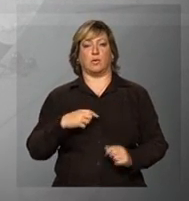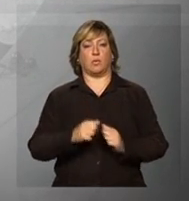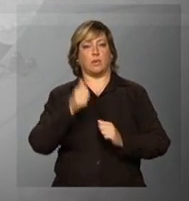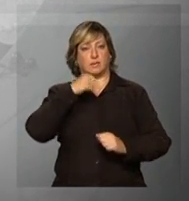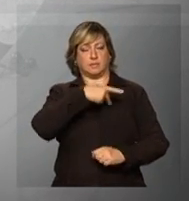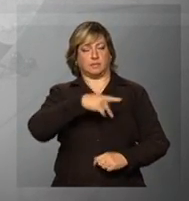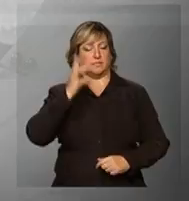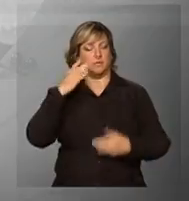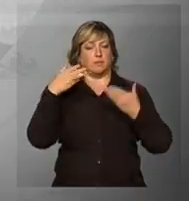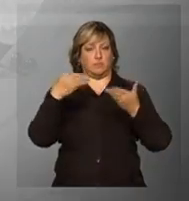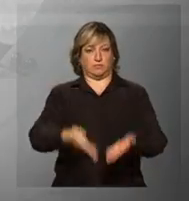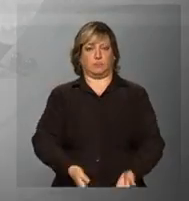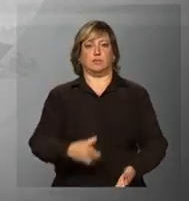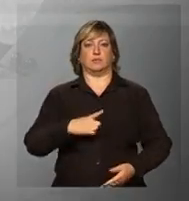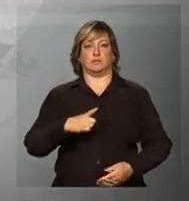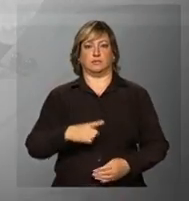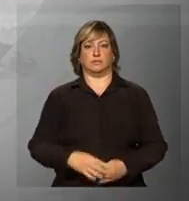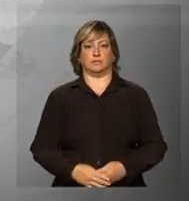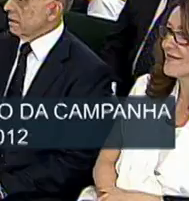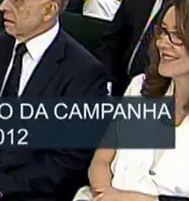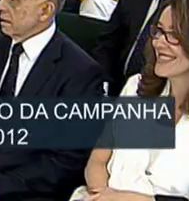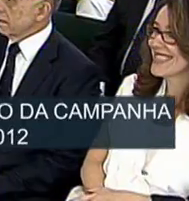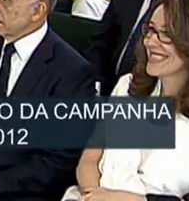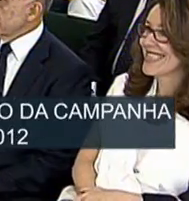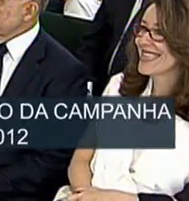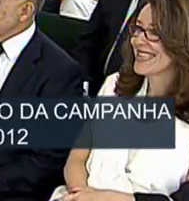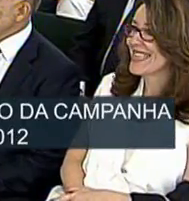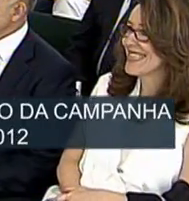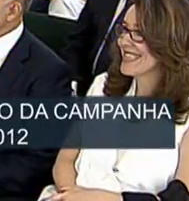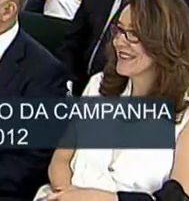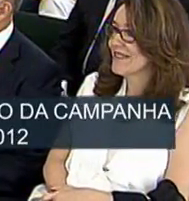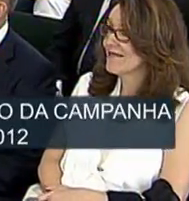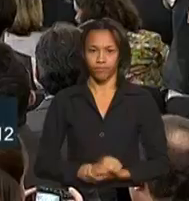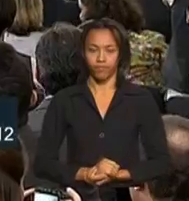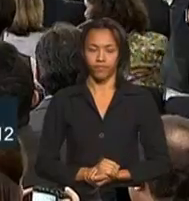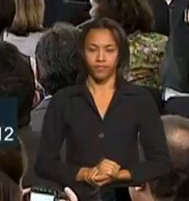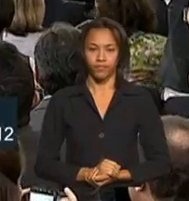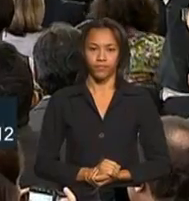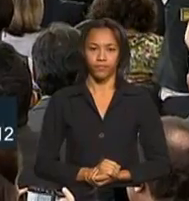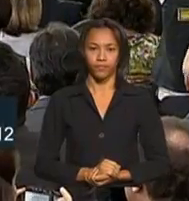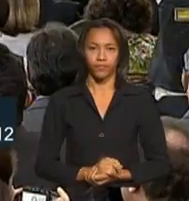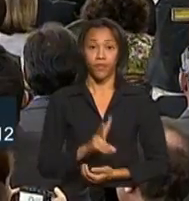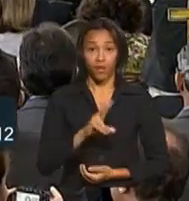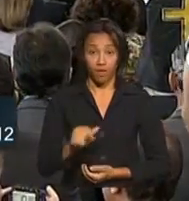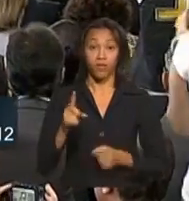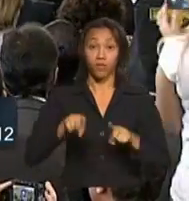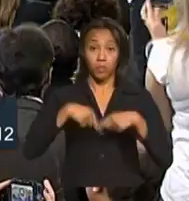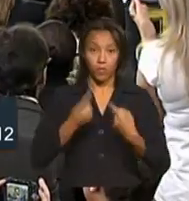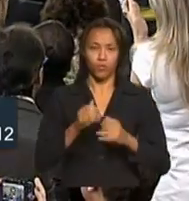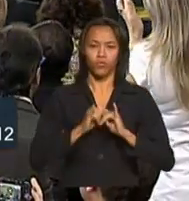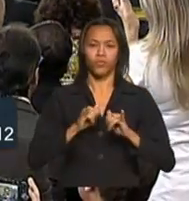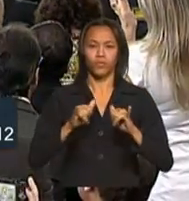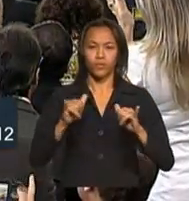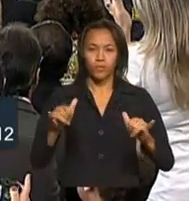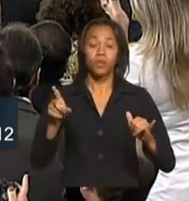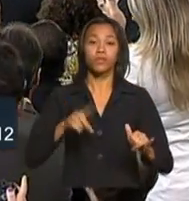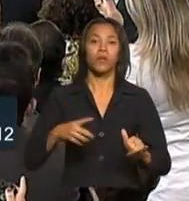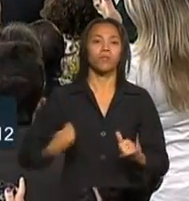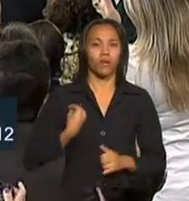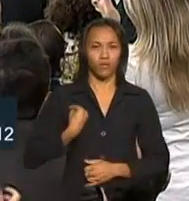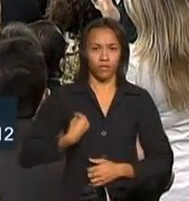a participação da presidenta Dilma Rousseff. Será apresentado o documentário sobre a participação da